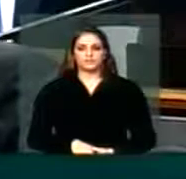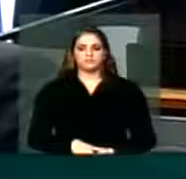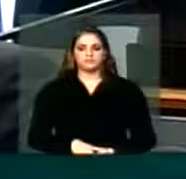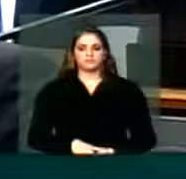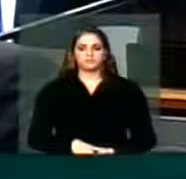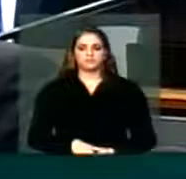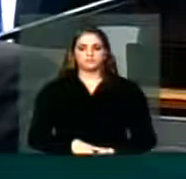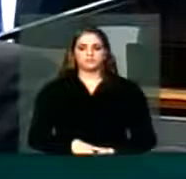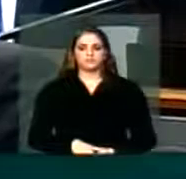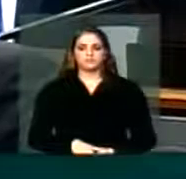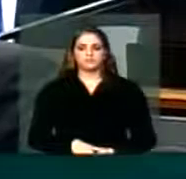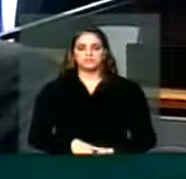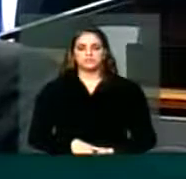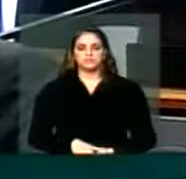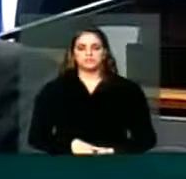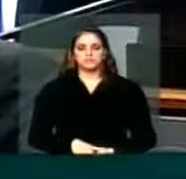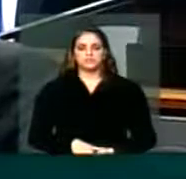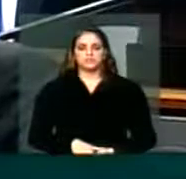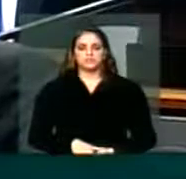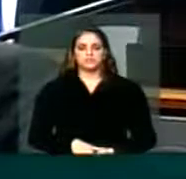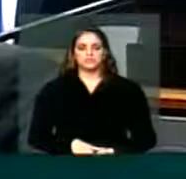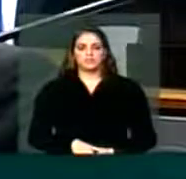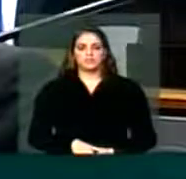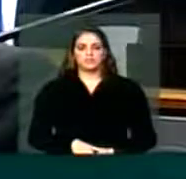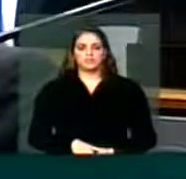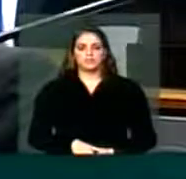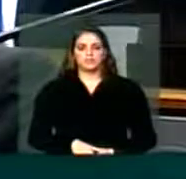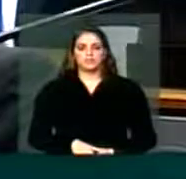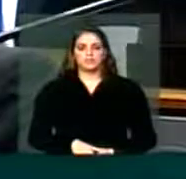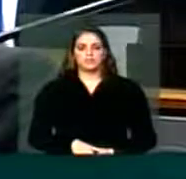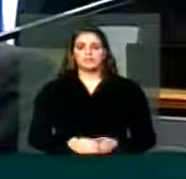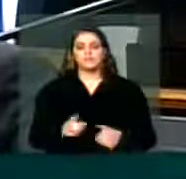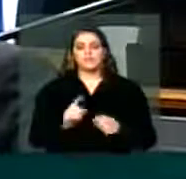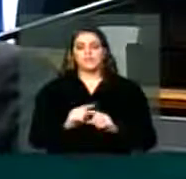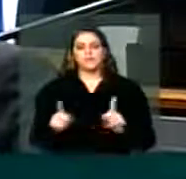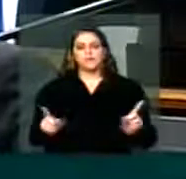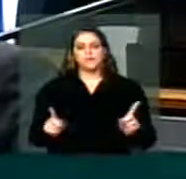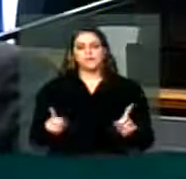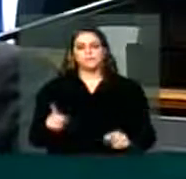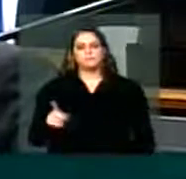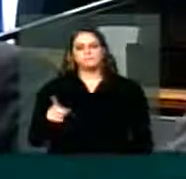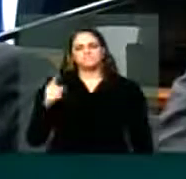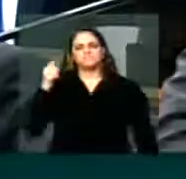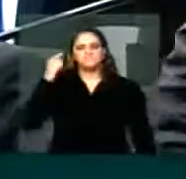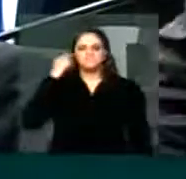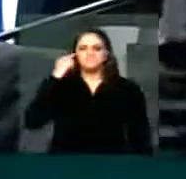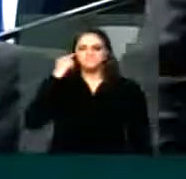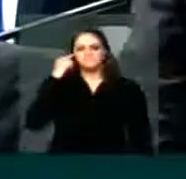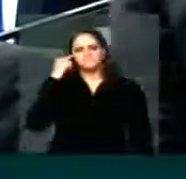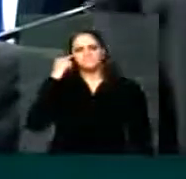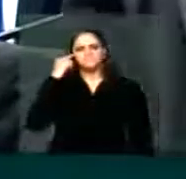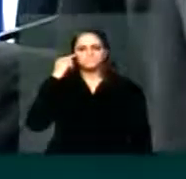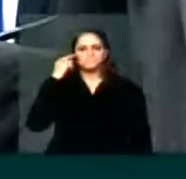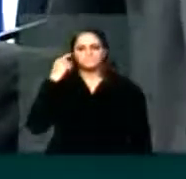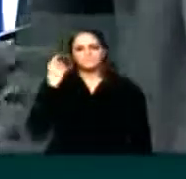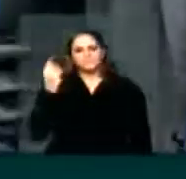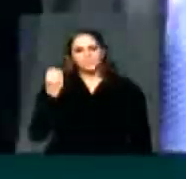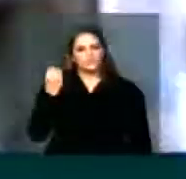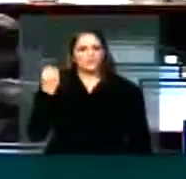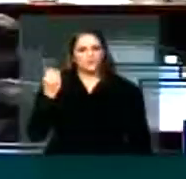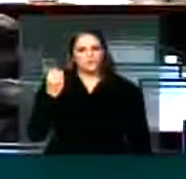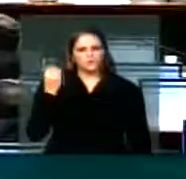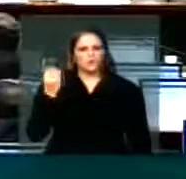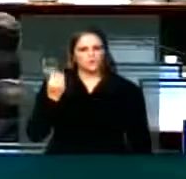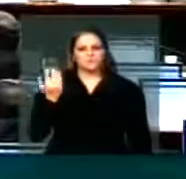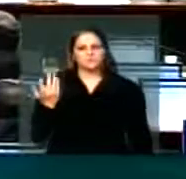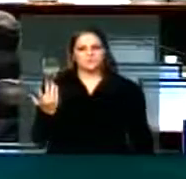devia e nessa lista fica aqui a pergunta da reparação da reparação Quem